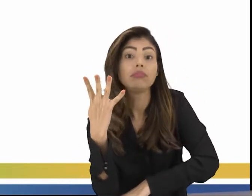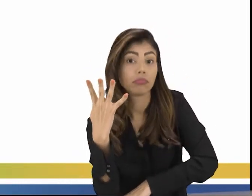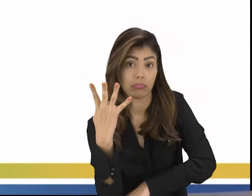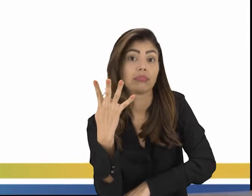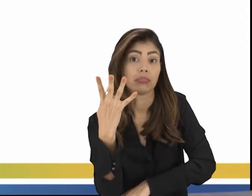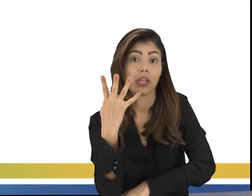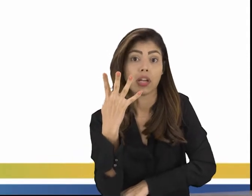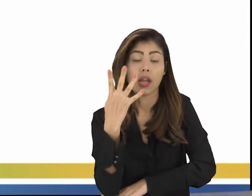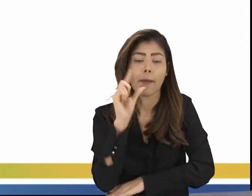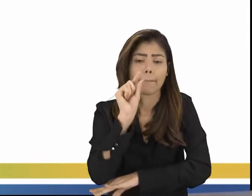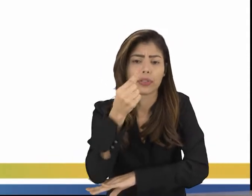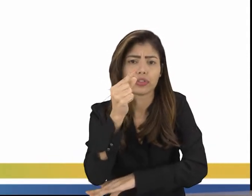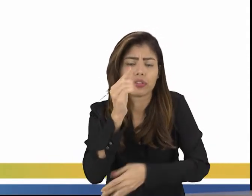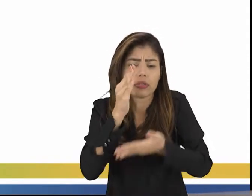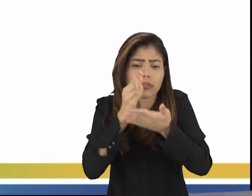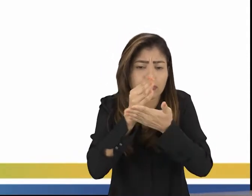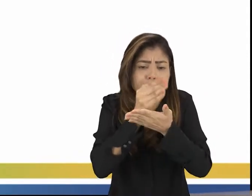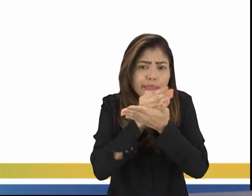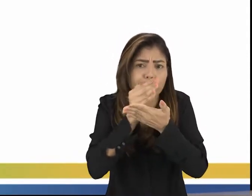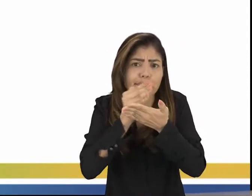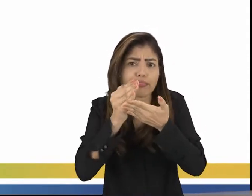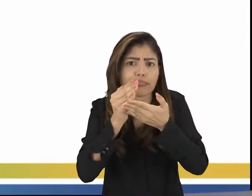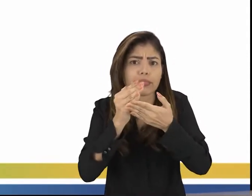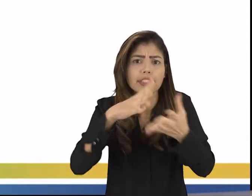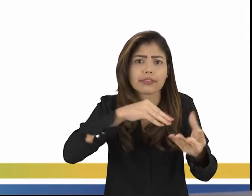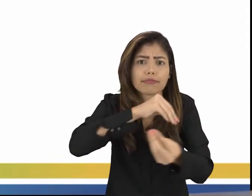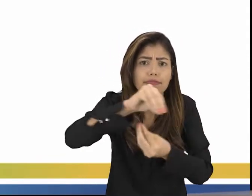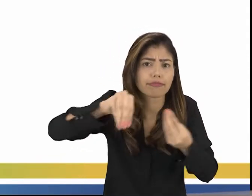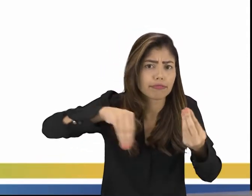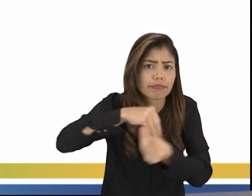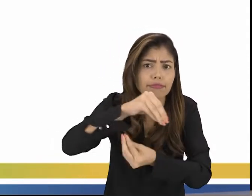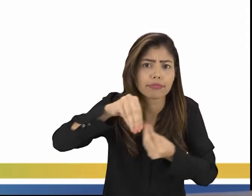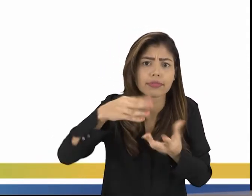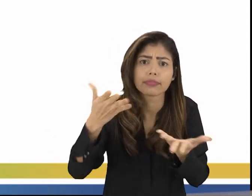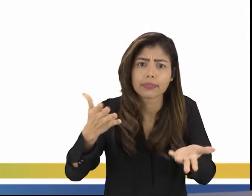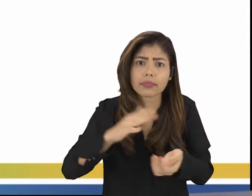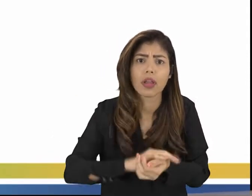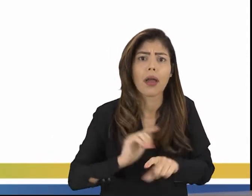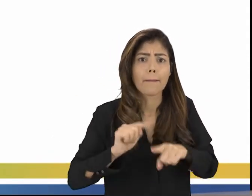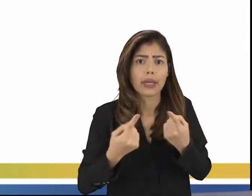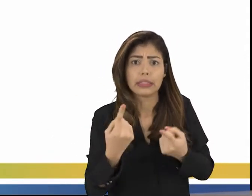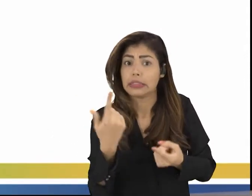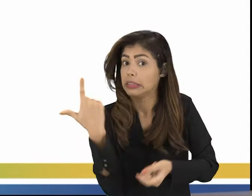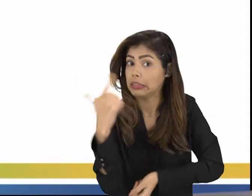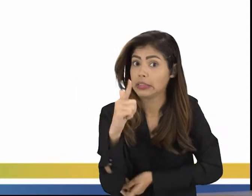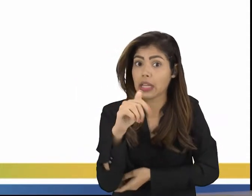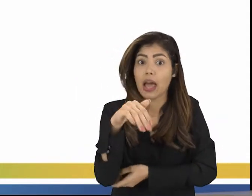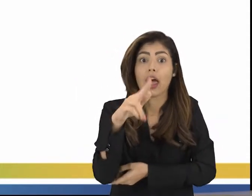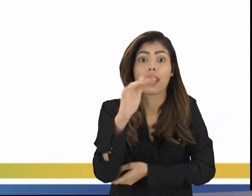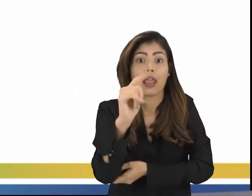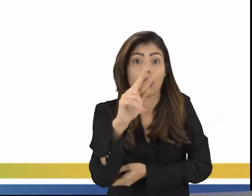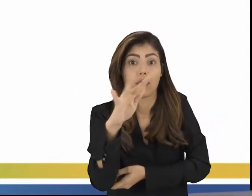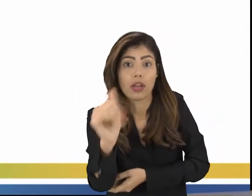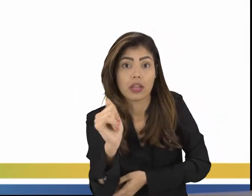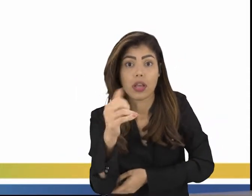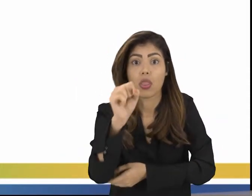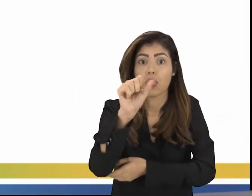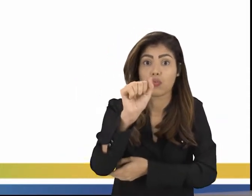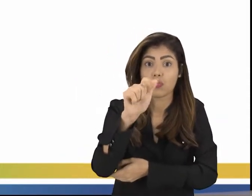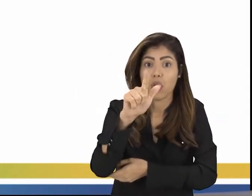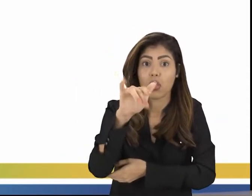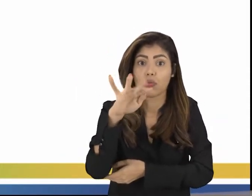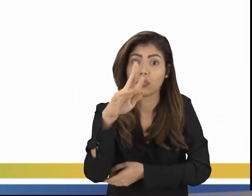de partículas do soluto da solução, mas não depende da natureza do soluto, ou seja, a natureza do soluto ela